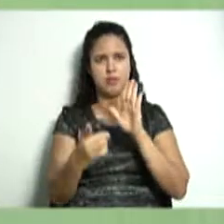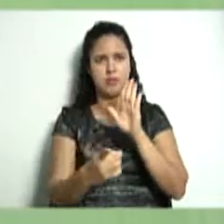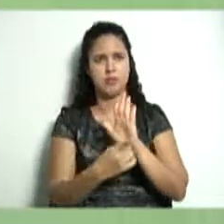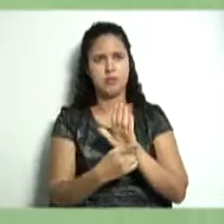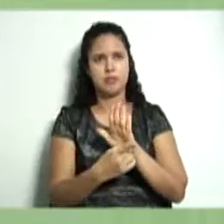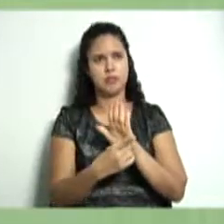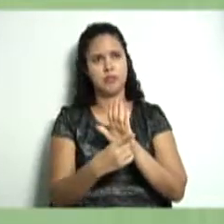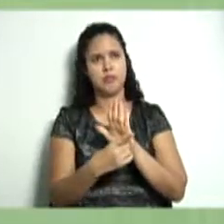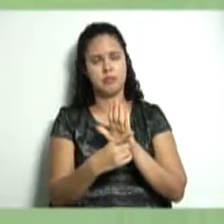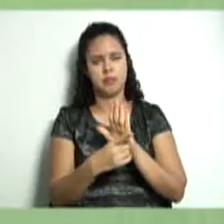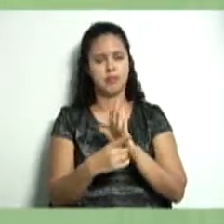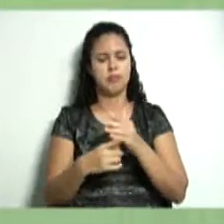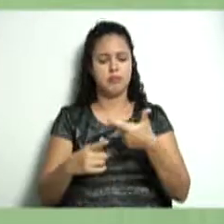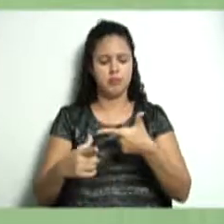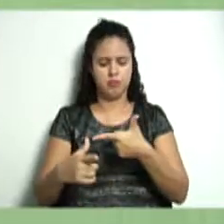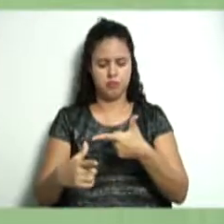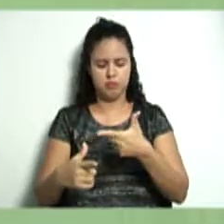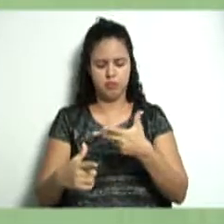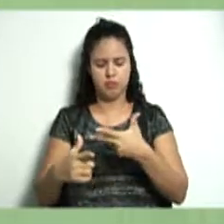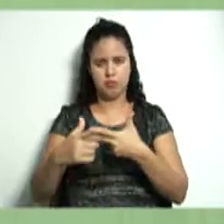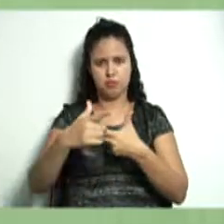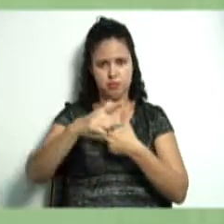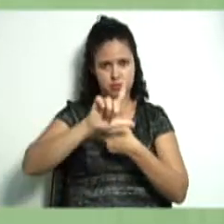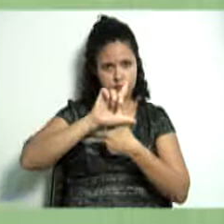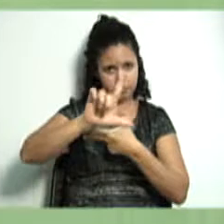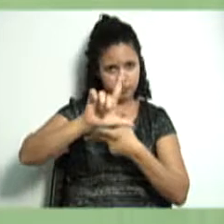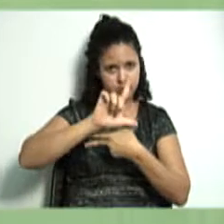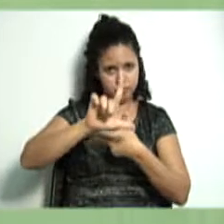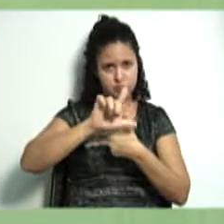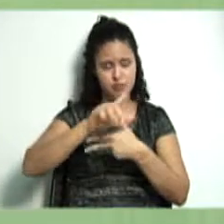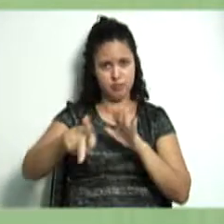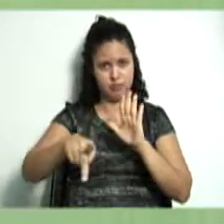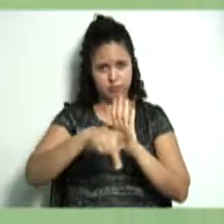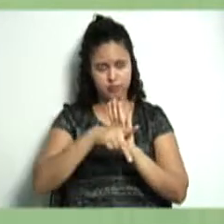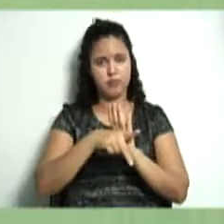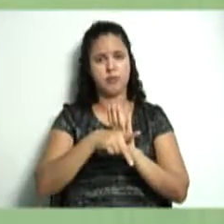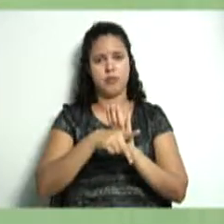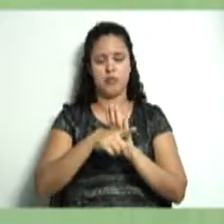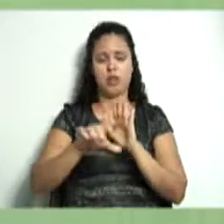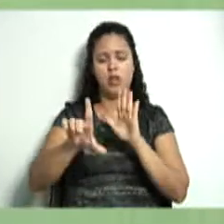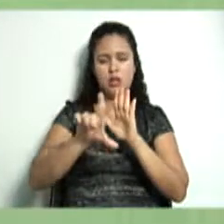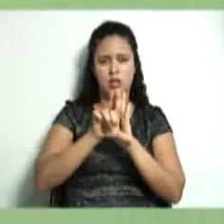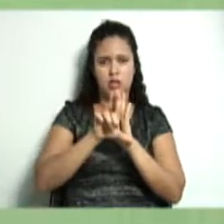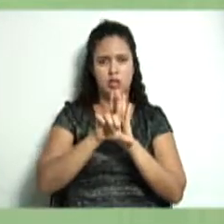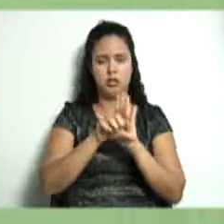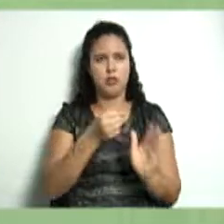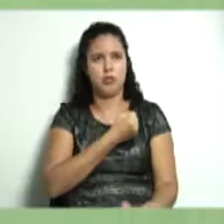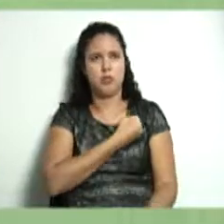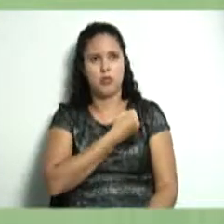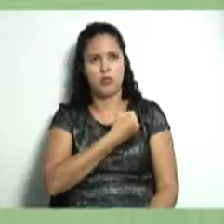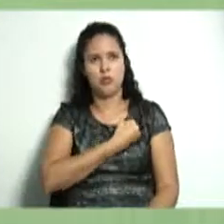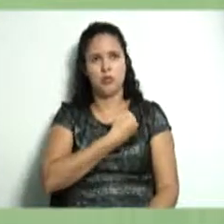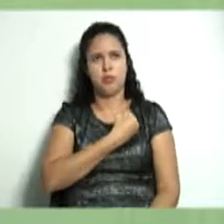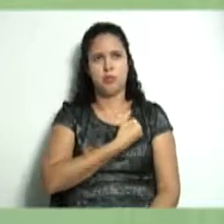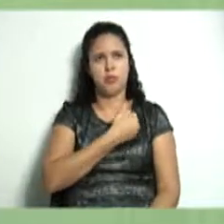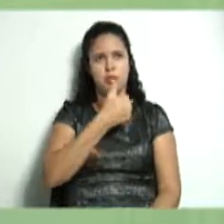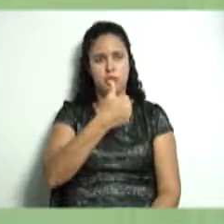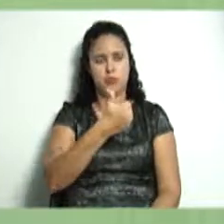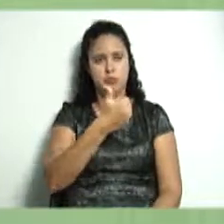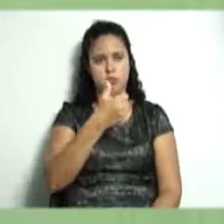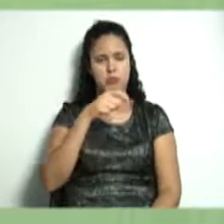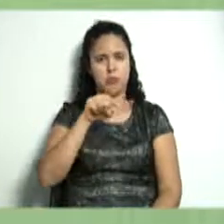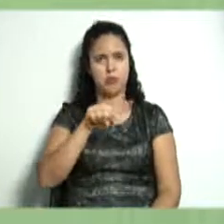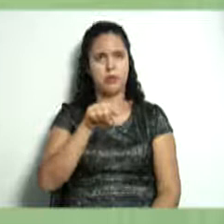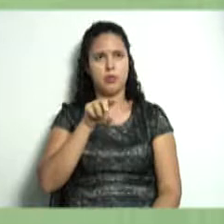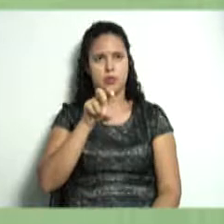1537, lá de 5 de janeiro de 1907. Esse é o primeiro marco escrito, registrado mesmo dentro do Brasil,